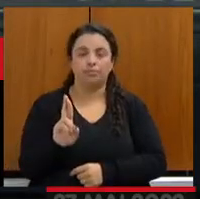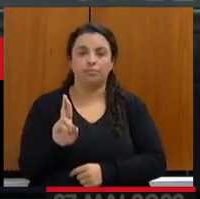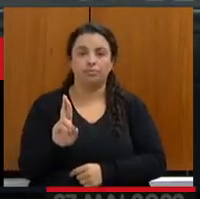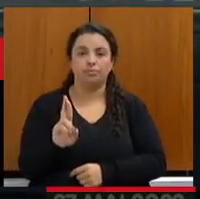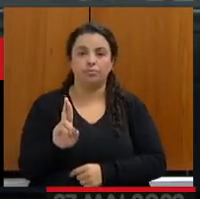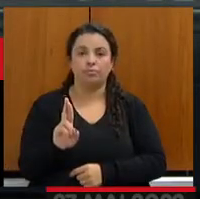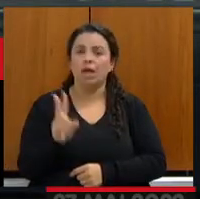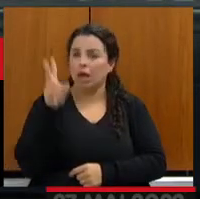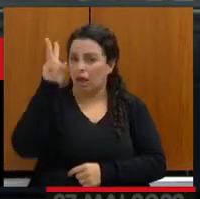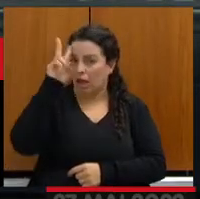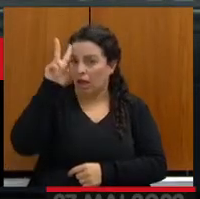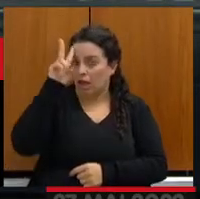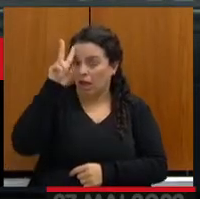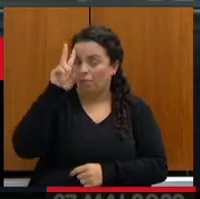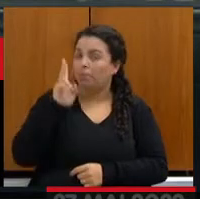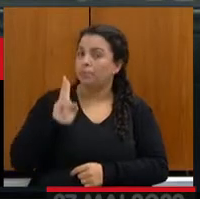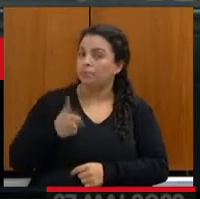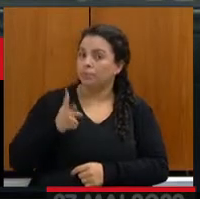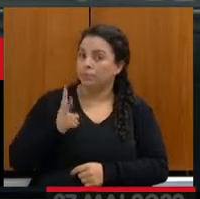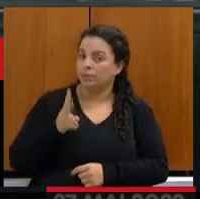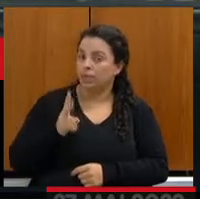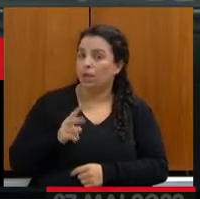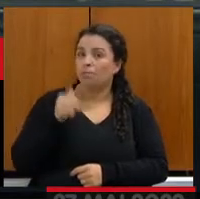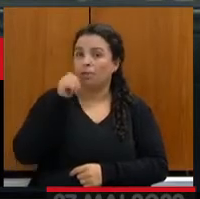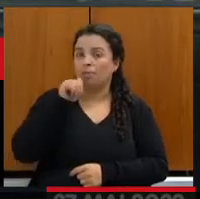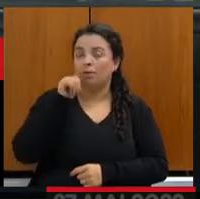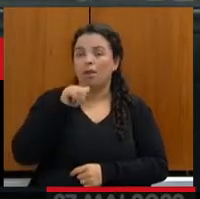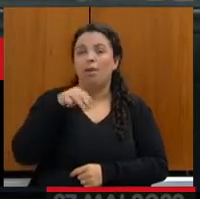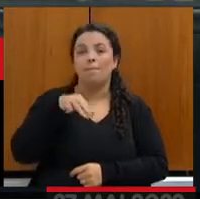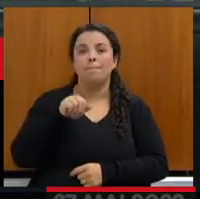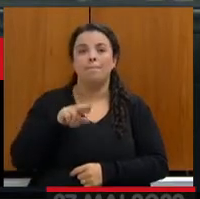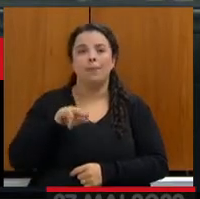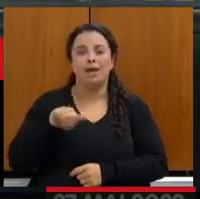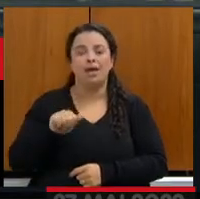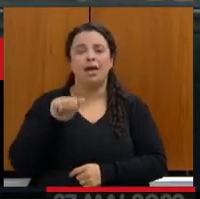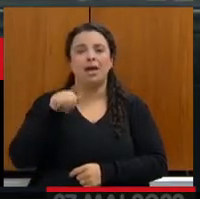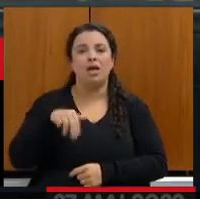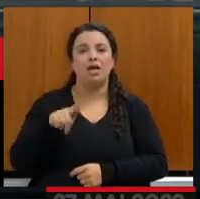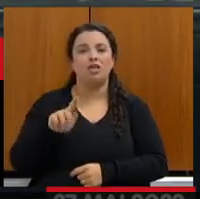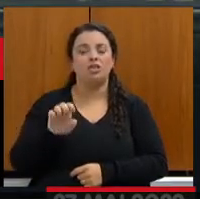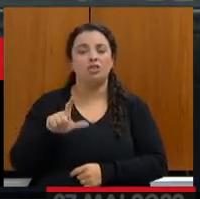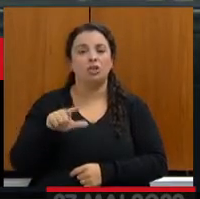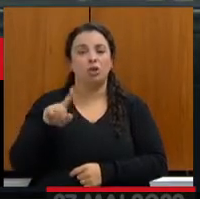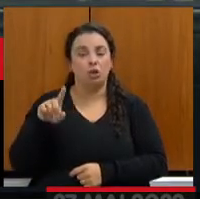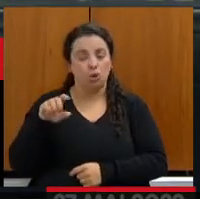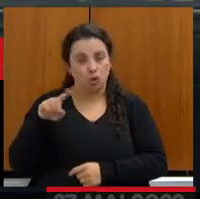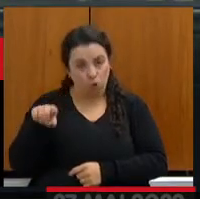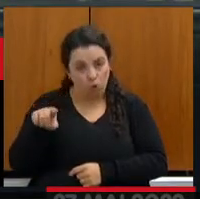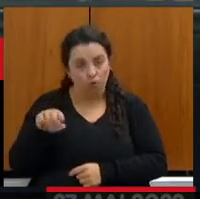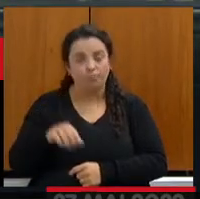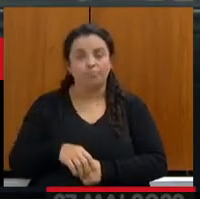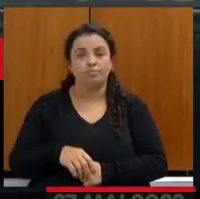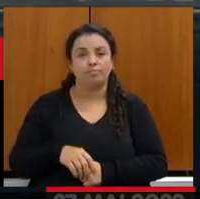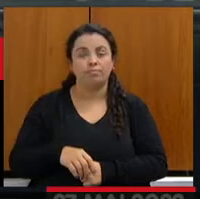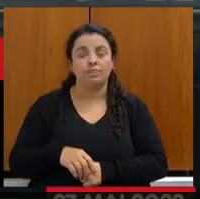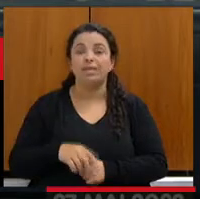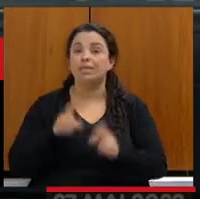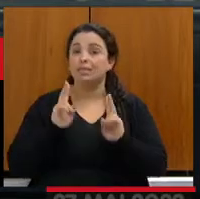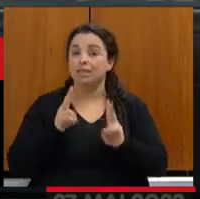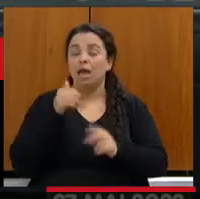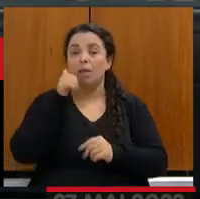lembrando sempre das palavras da escritura Maya angelu toda vez que uma mulher se defende